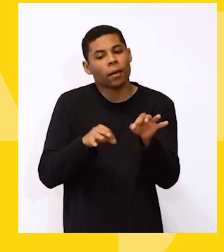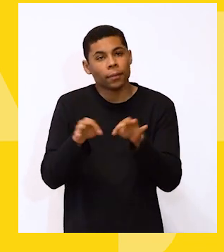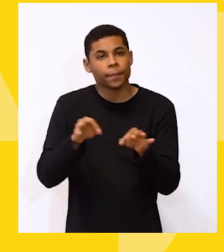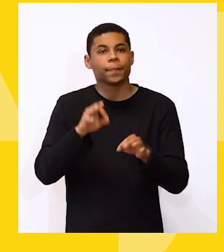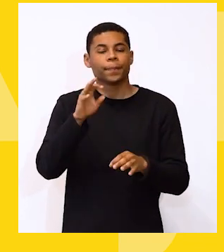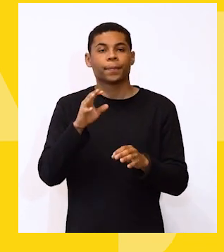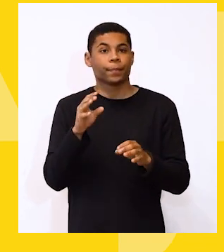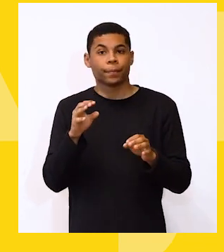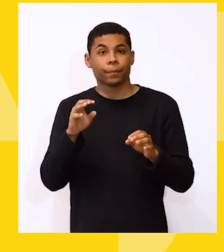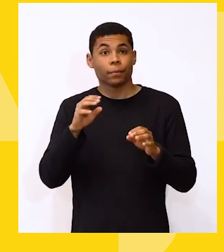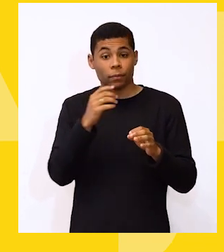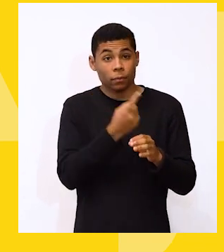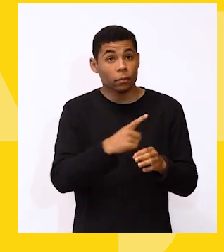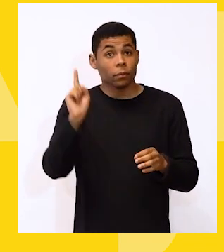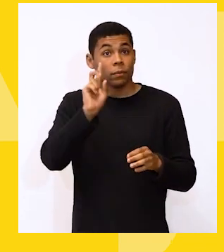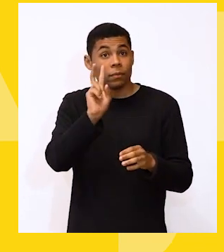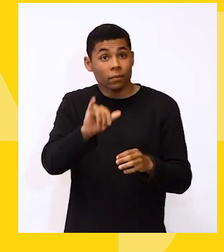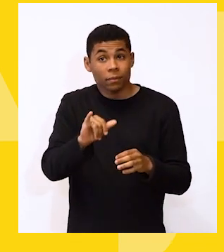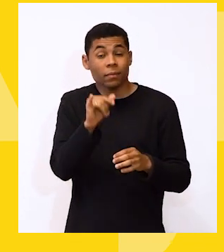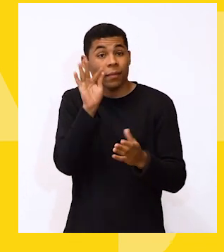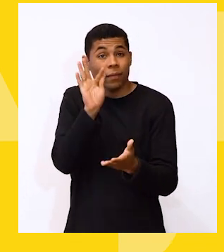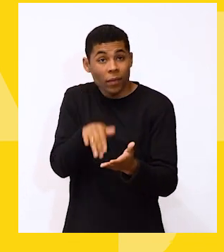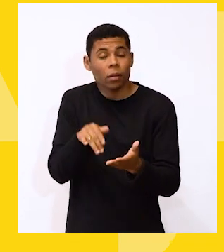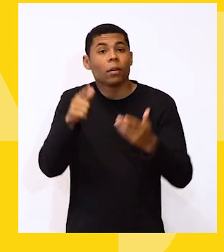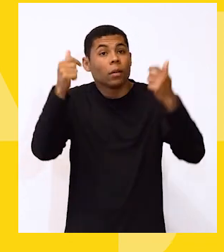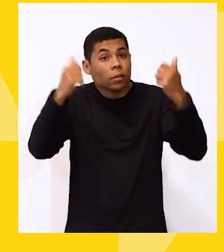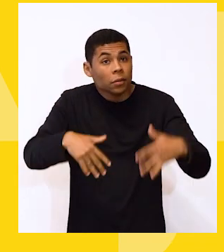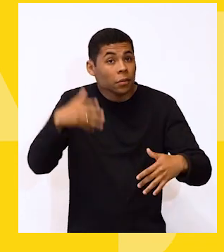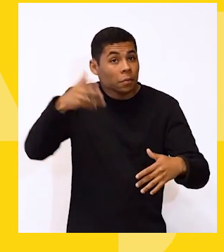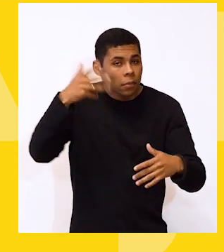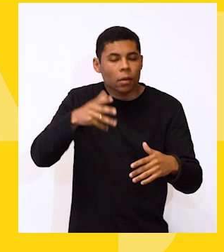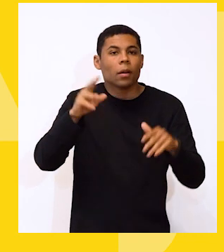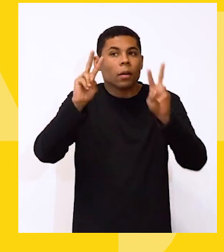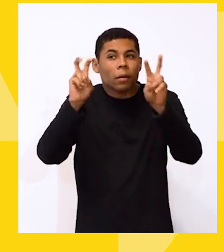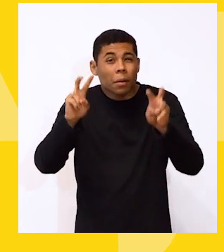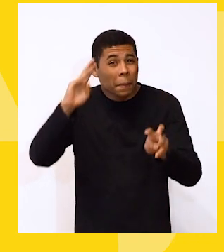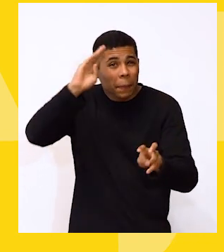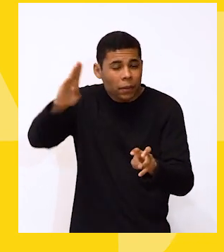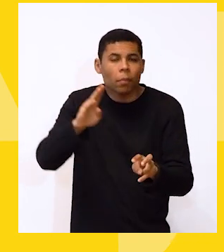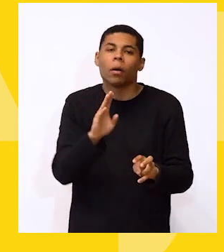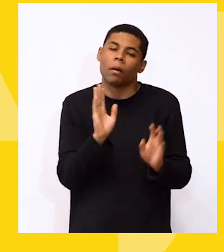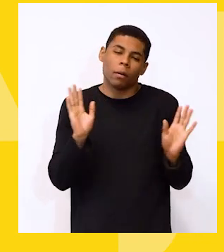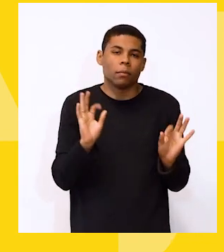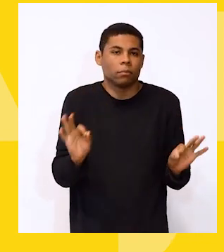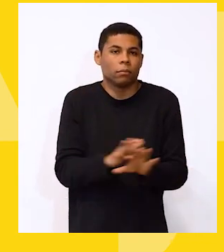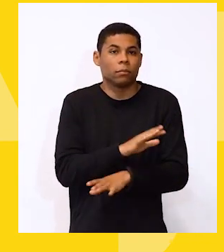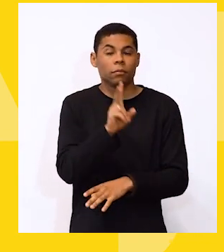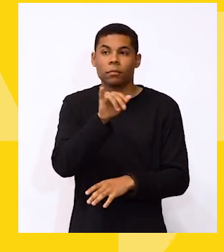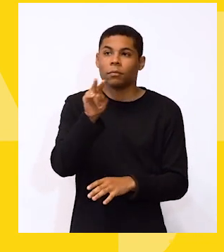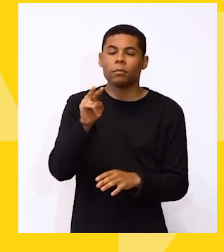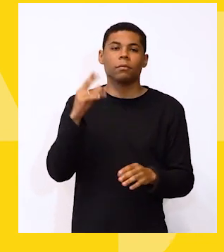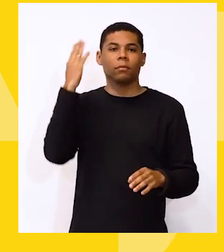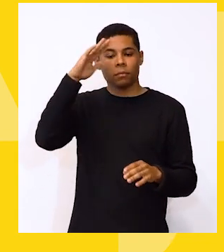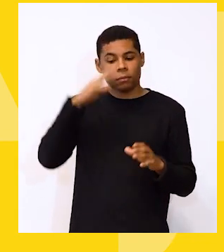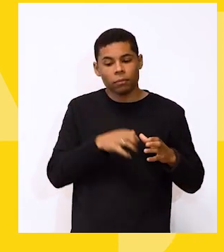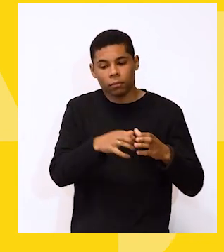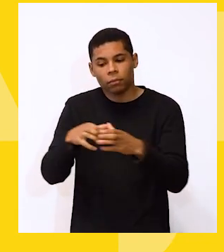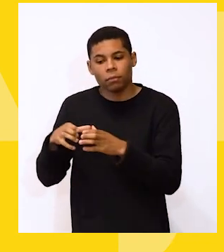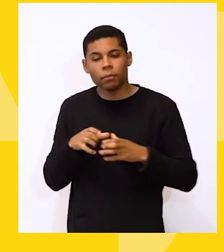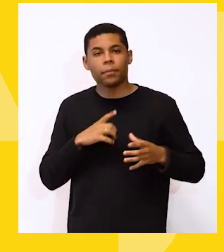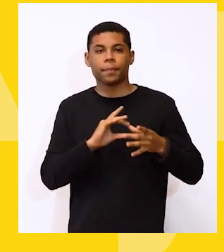apresentada no programa sistemáticos bom então basicamente a lógica da proposta é